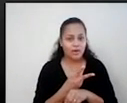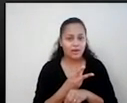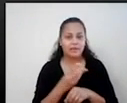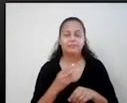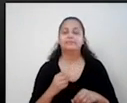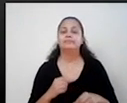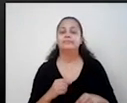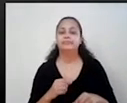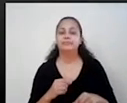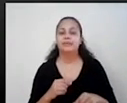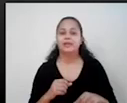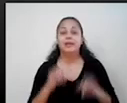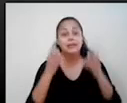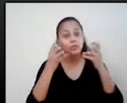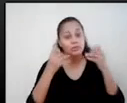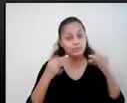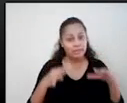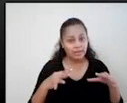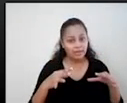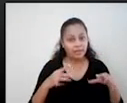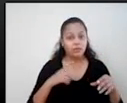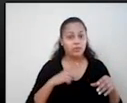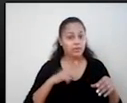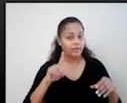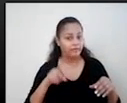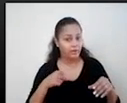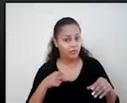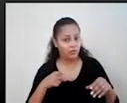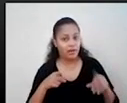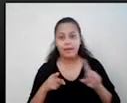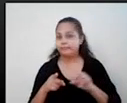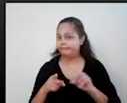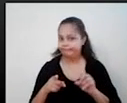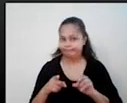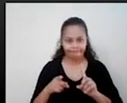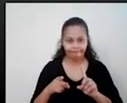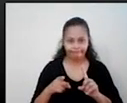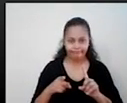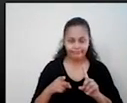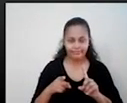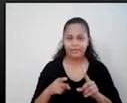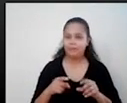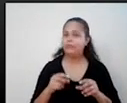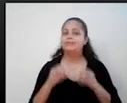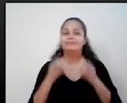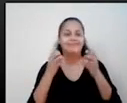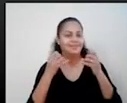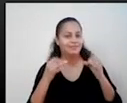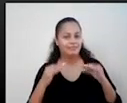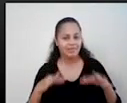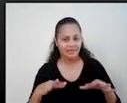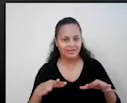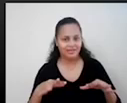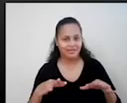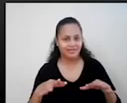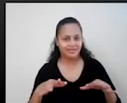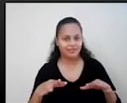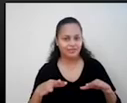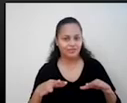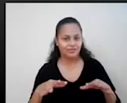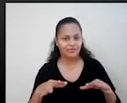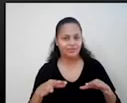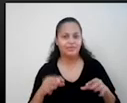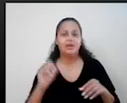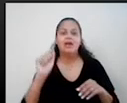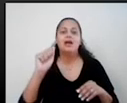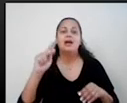pesquisa, Burge. Aqui eu estou explicando, tem uma vírgula, entre vírgulas, mas esse não é um aposto. Cadê o meu aposto? Ele não está explicando um termo anterior. Meu